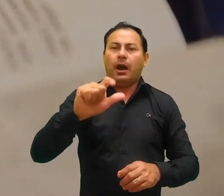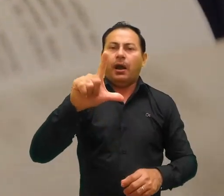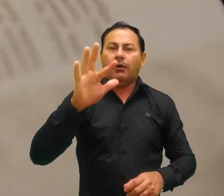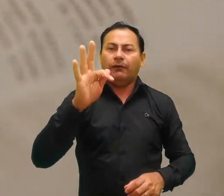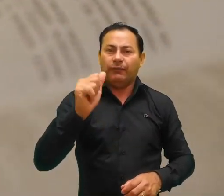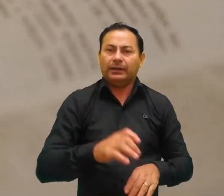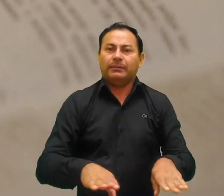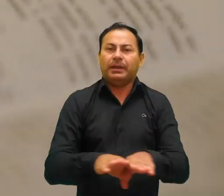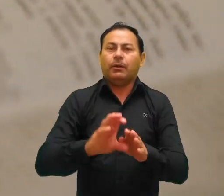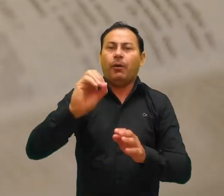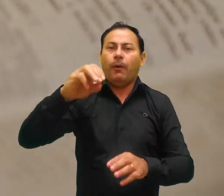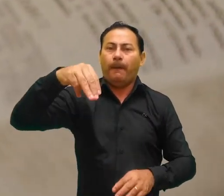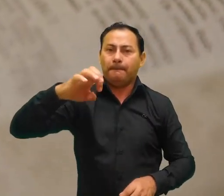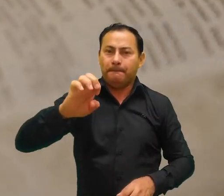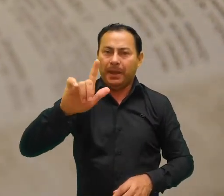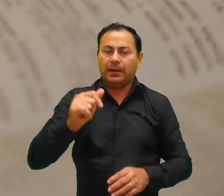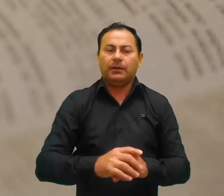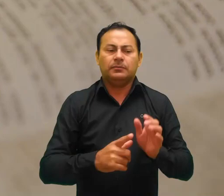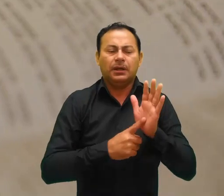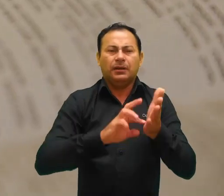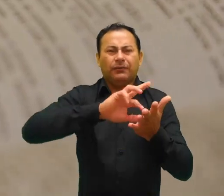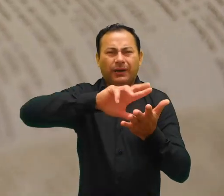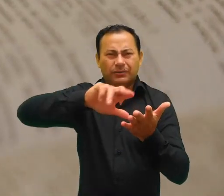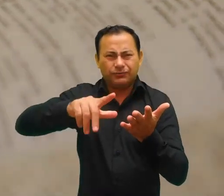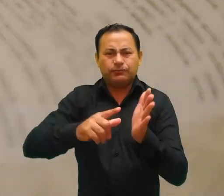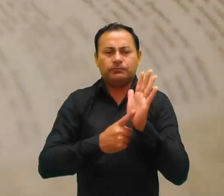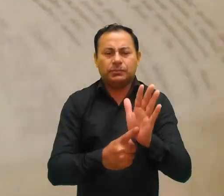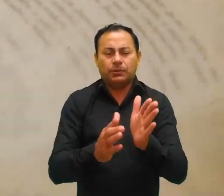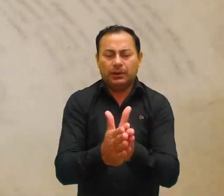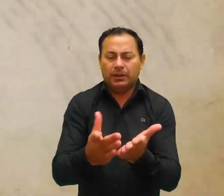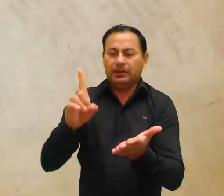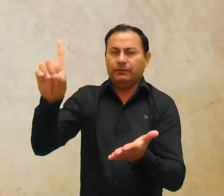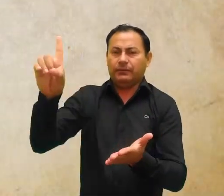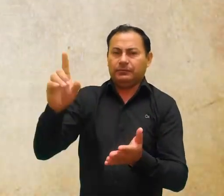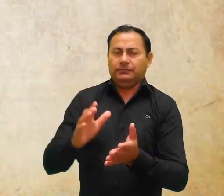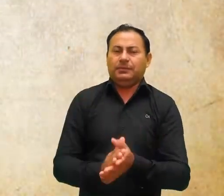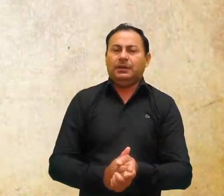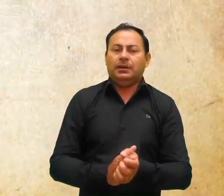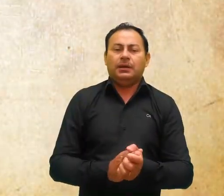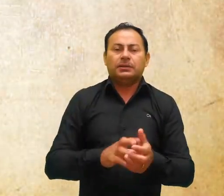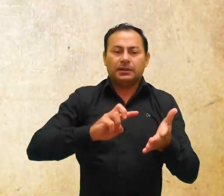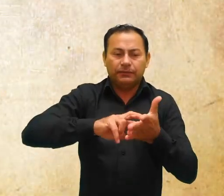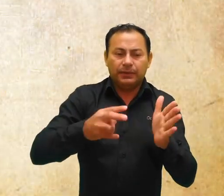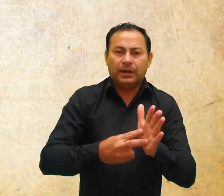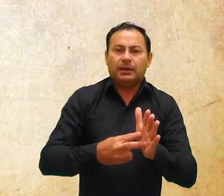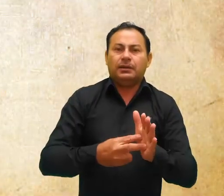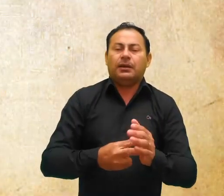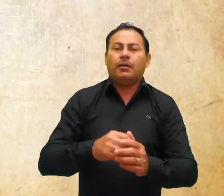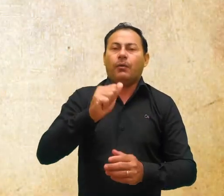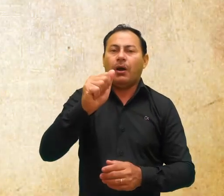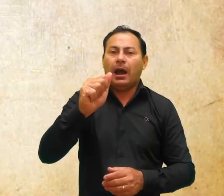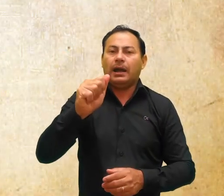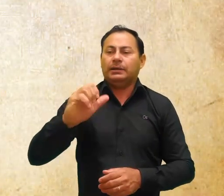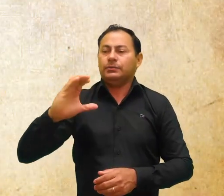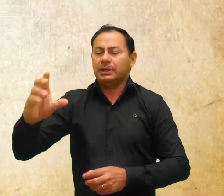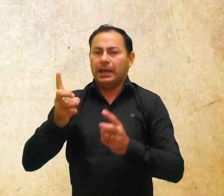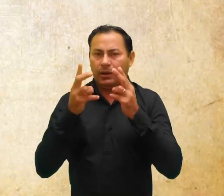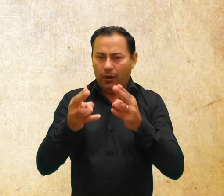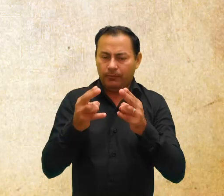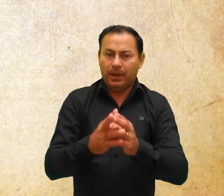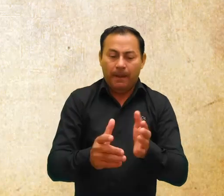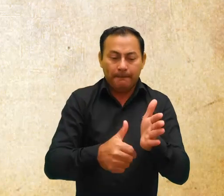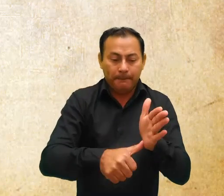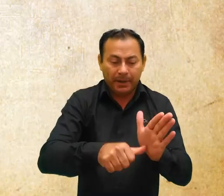e o Ômega" aparece várias vezes no último livro da Bíblia. Seria a mesma coisa que dizer "Eu sou o A e o Z".